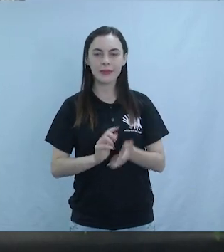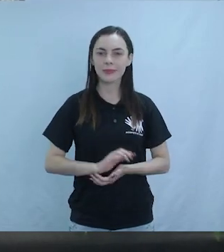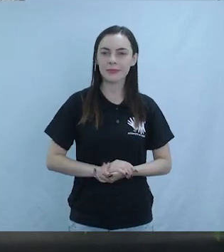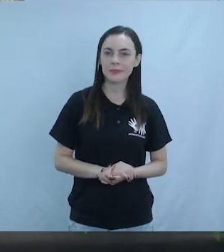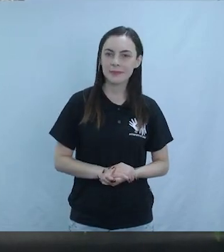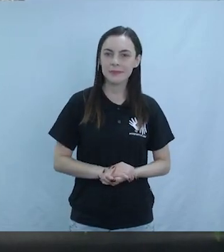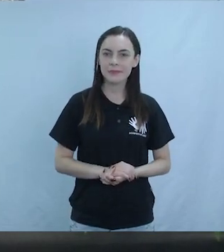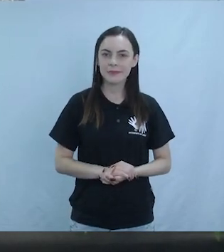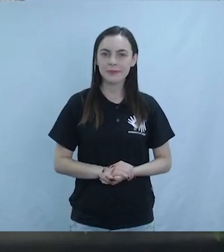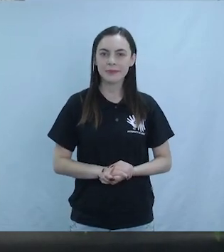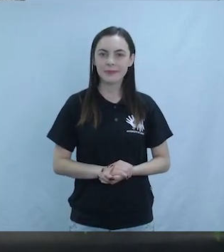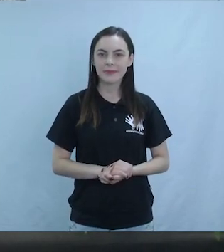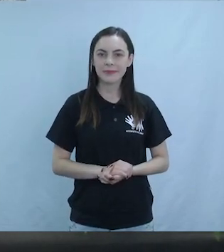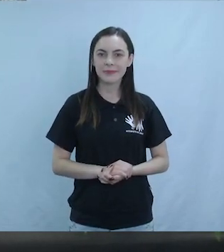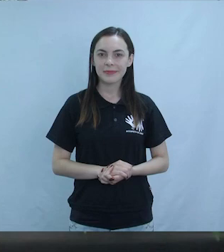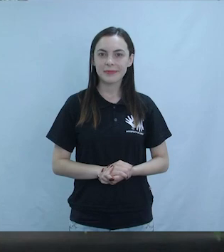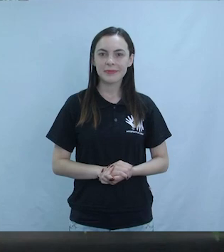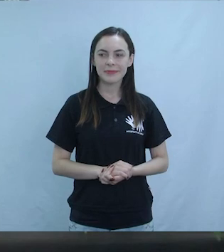só!